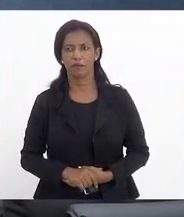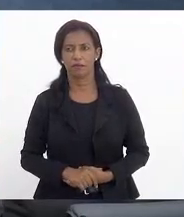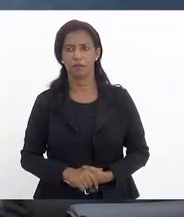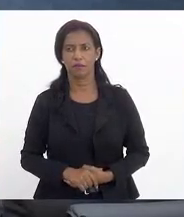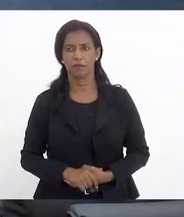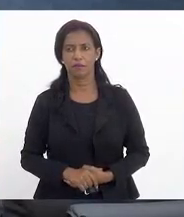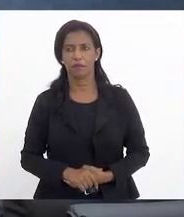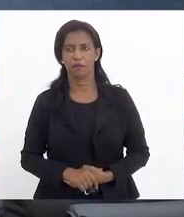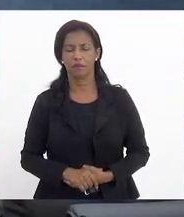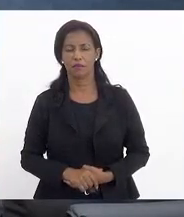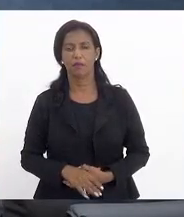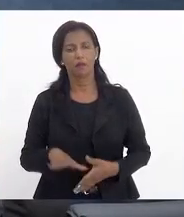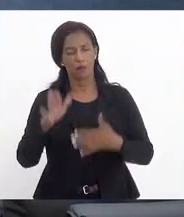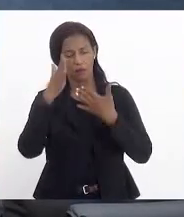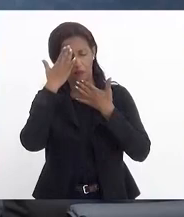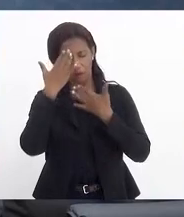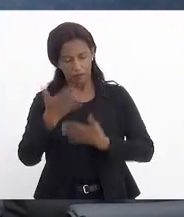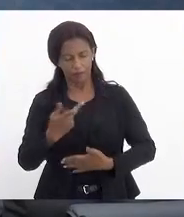Entendi. Obrigado, presidente.